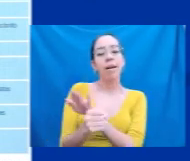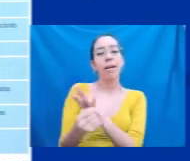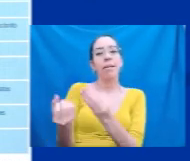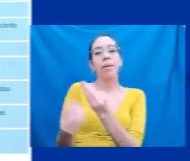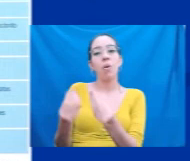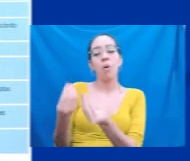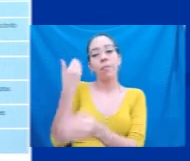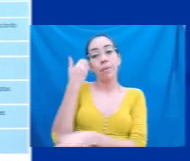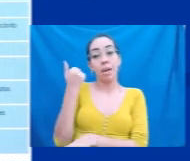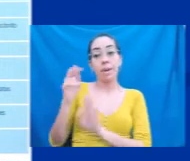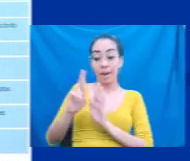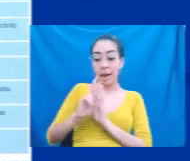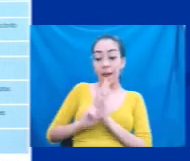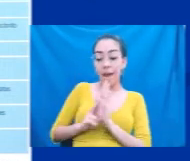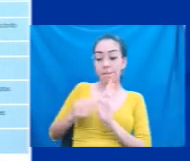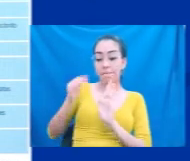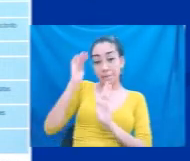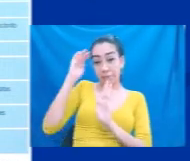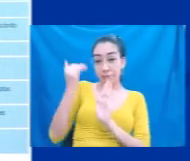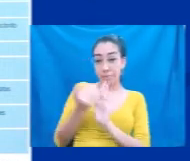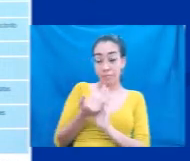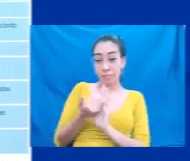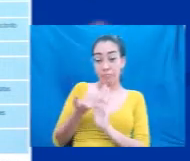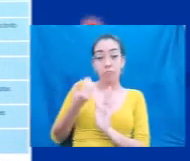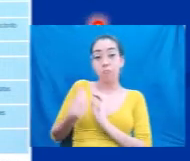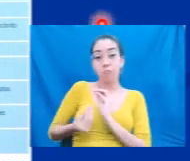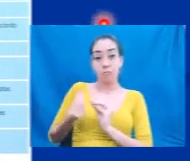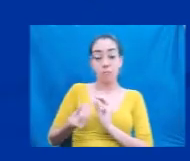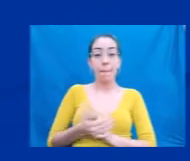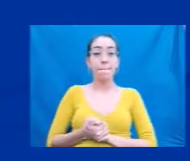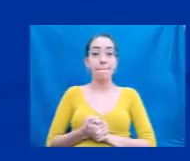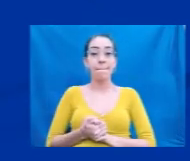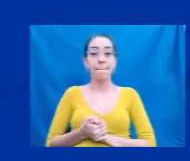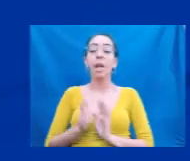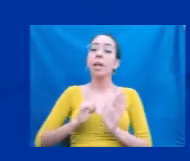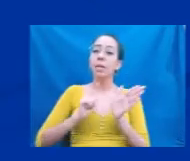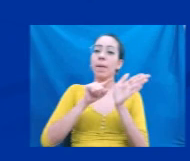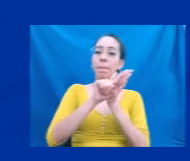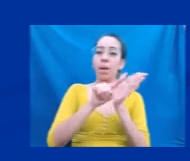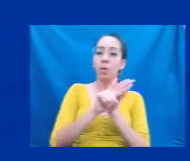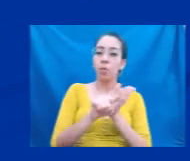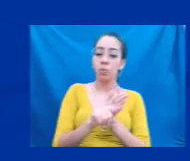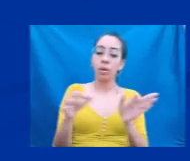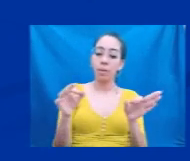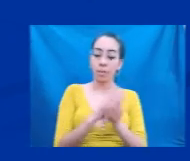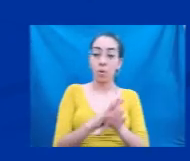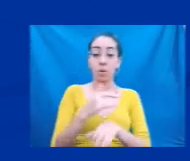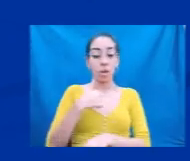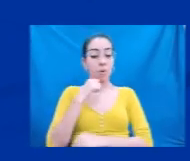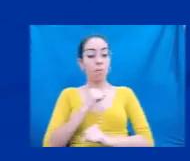forma correta. Então, perguntas, né, que são elaboradas, que a gente pode responder sim, não, e colocar algumas observações.